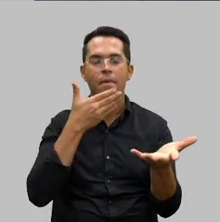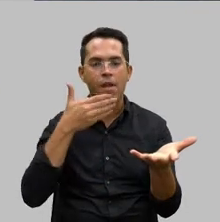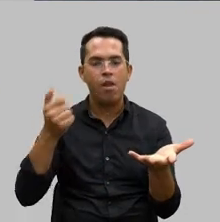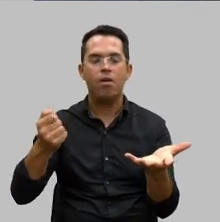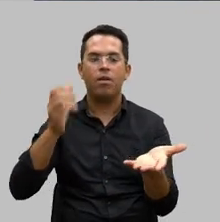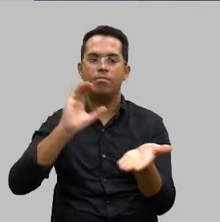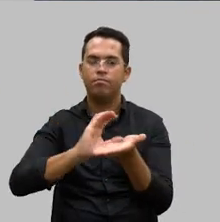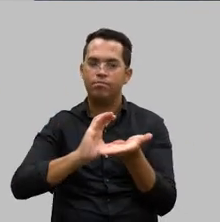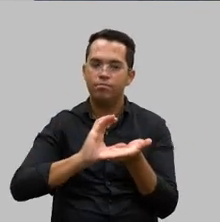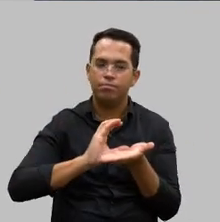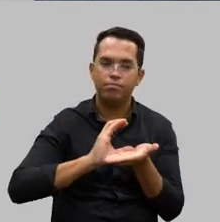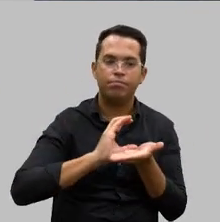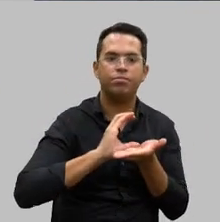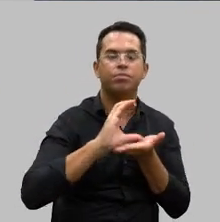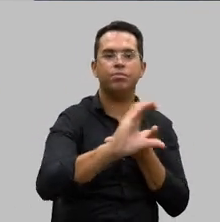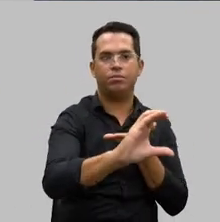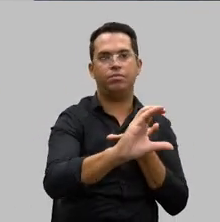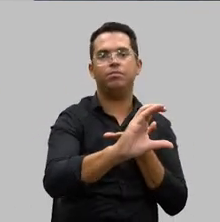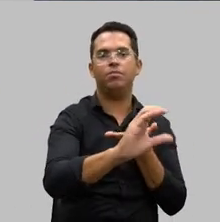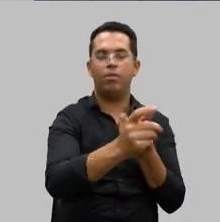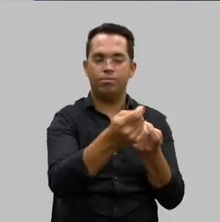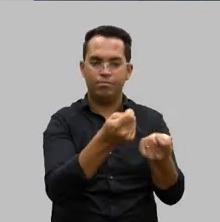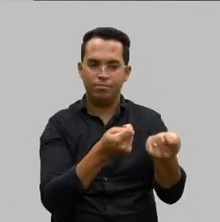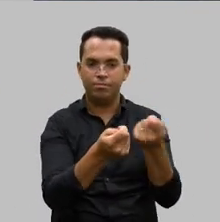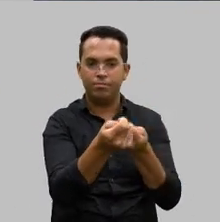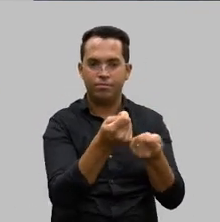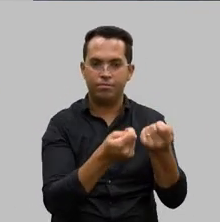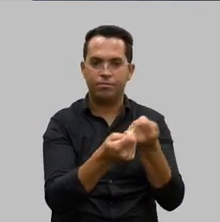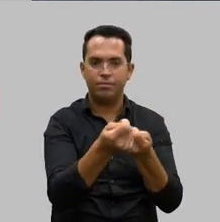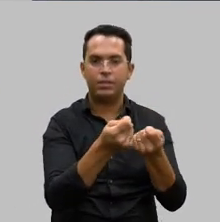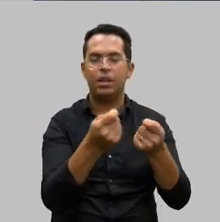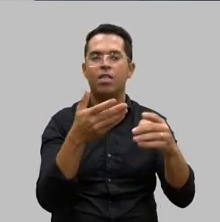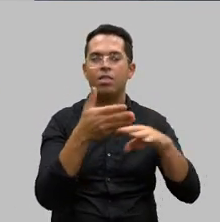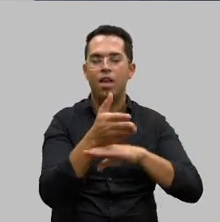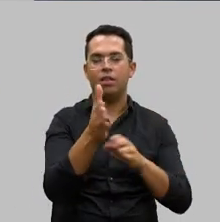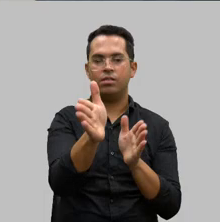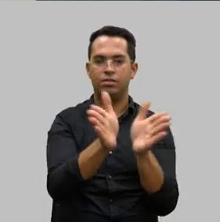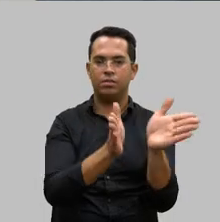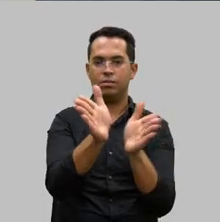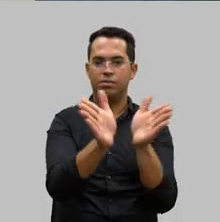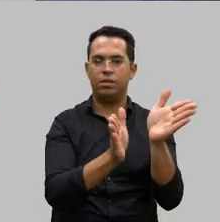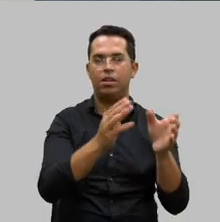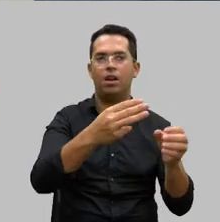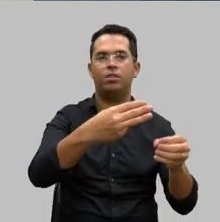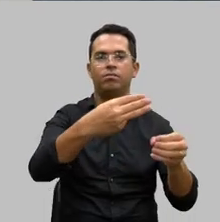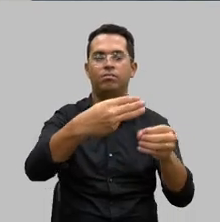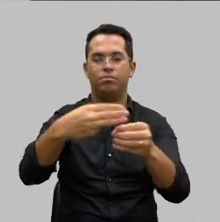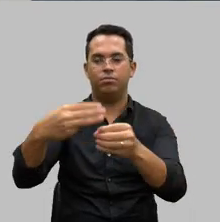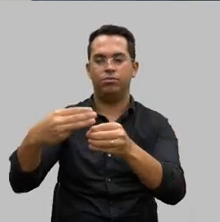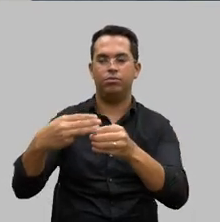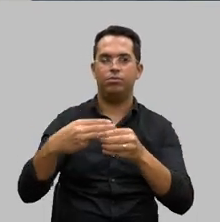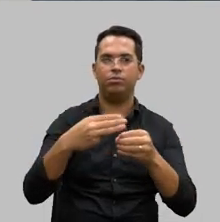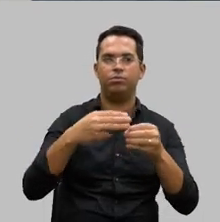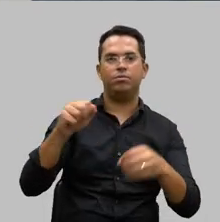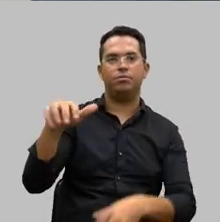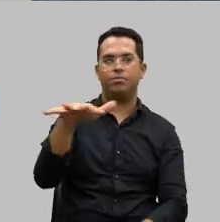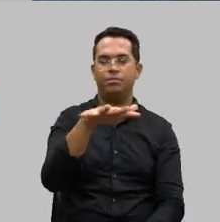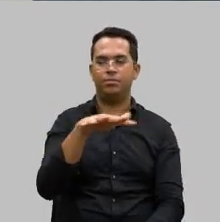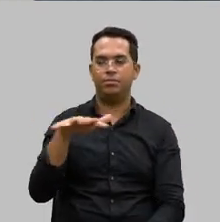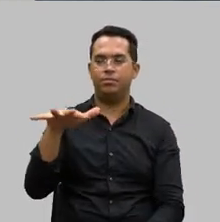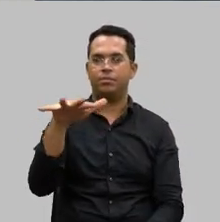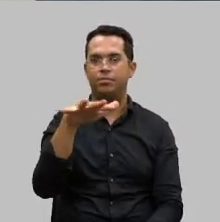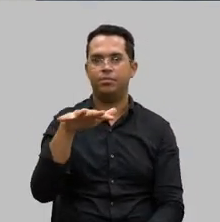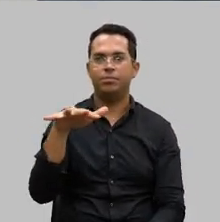baratear isso pra gente poder realmente promover acessibilidade nos municípios porque quando você tira de uma